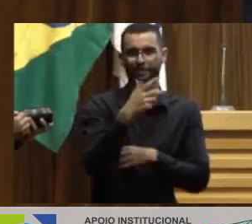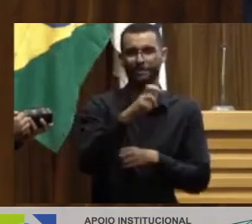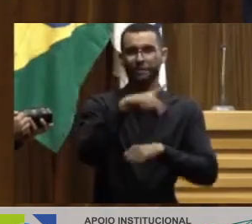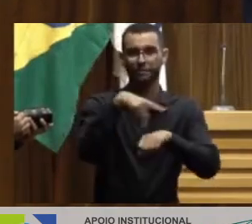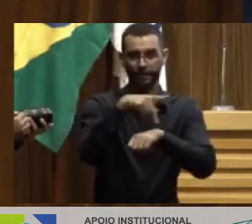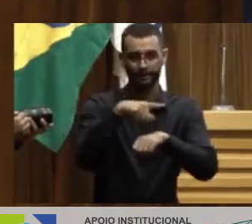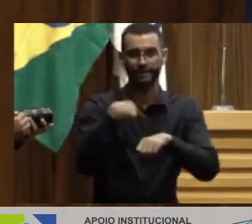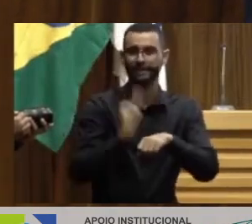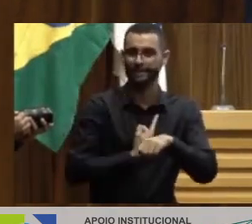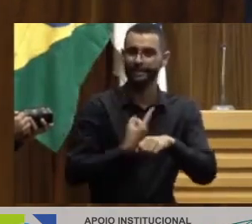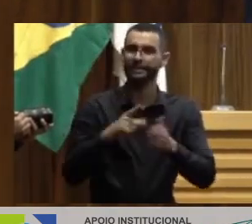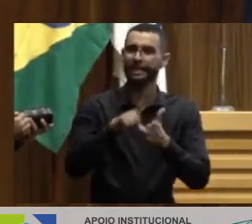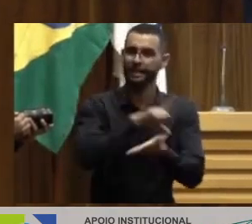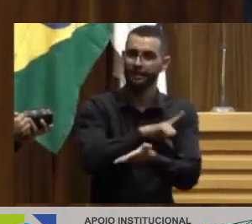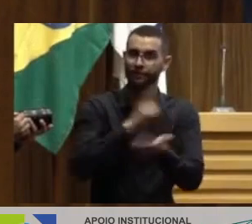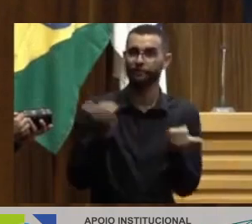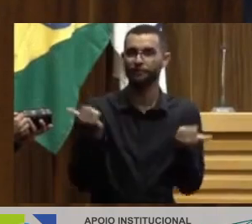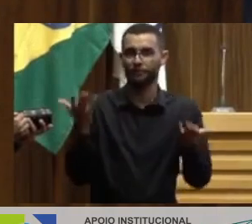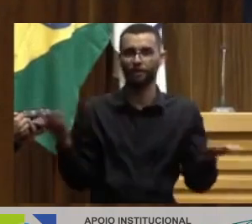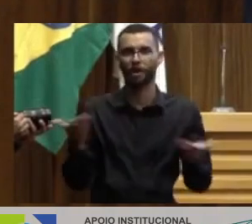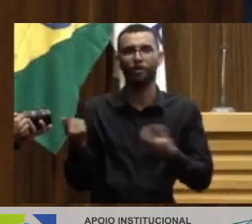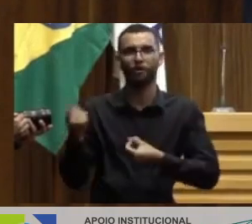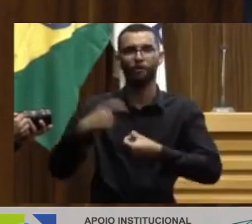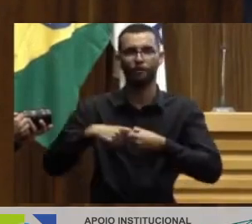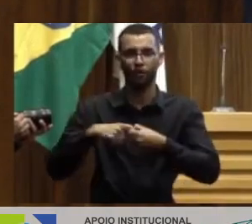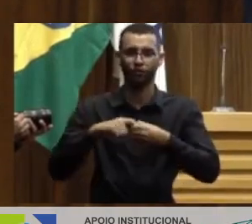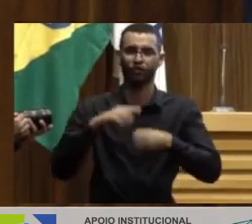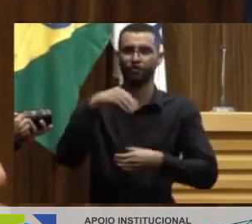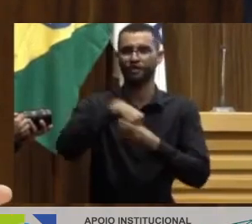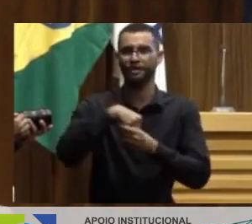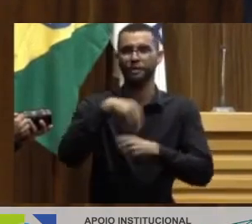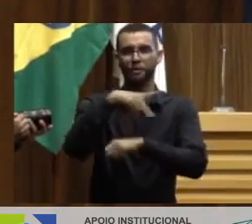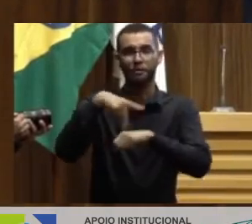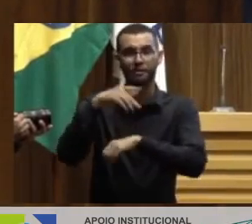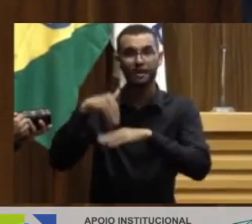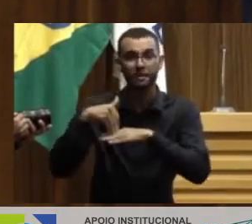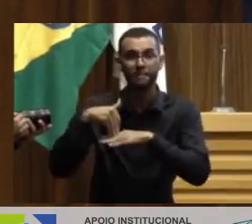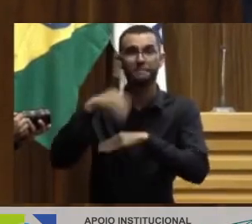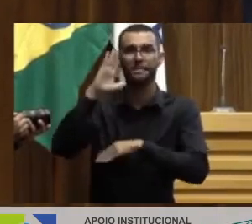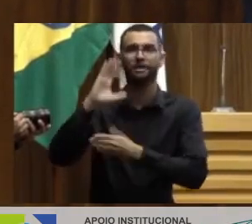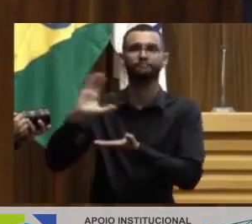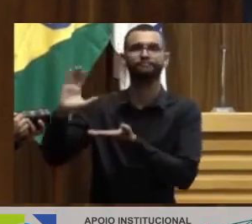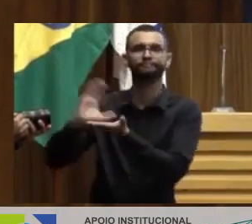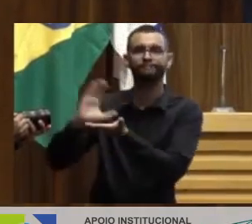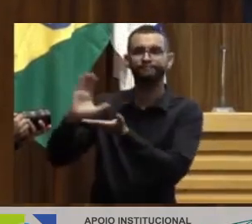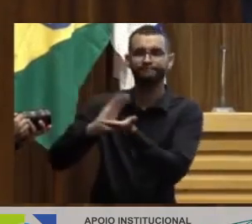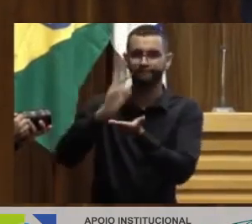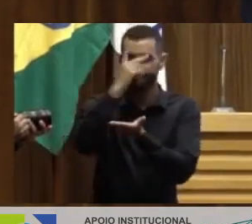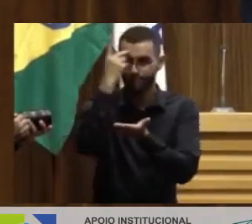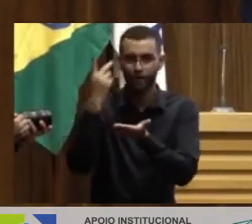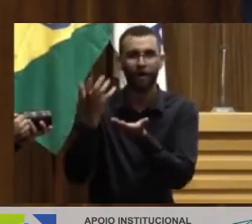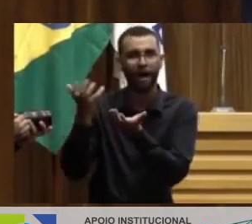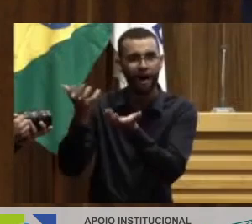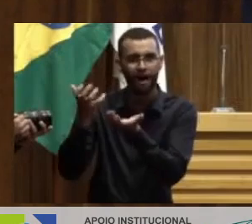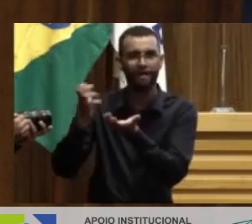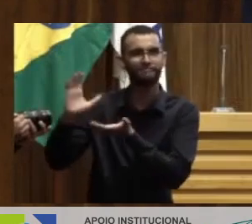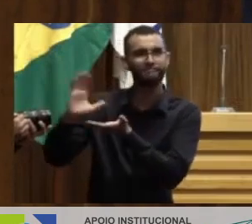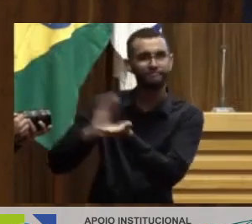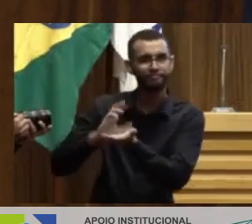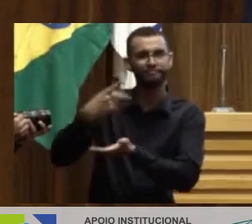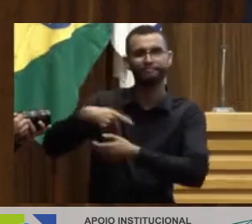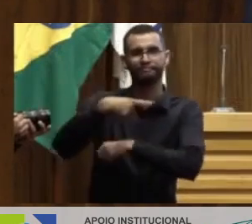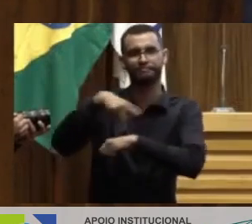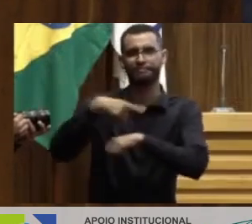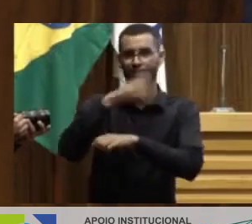fora e voltamos aí a estar entre os países que mais atraem investimento externo